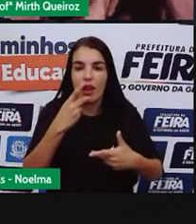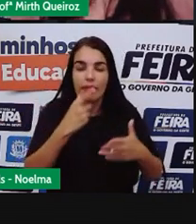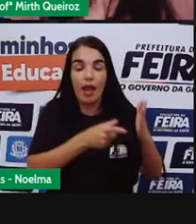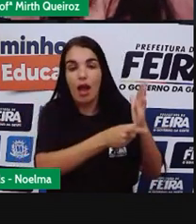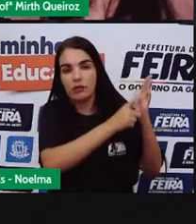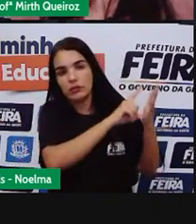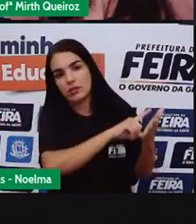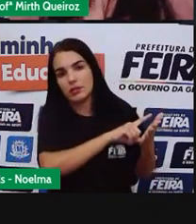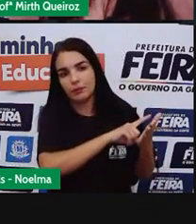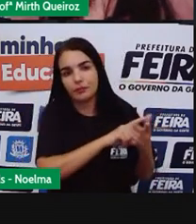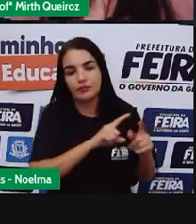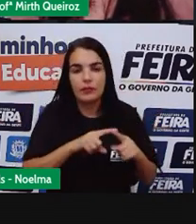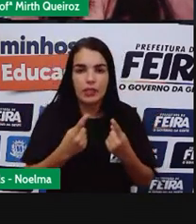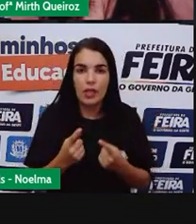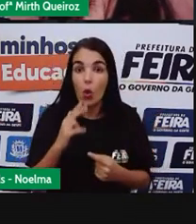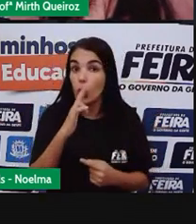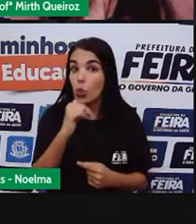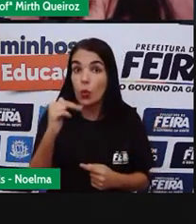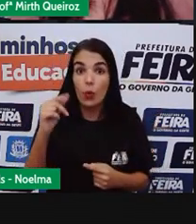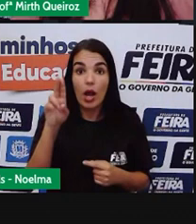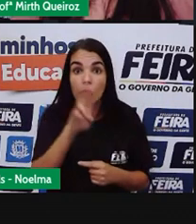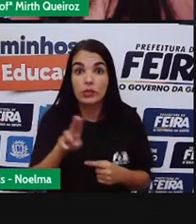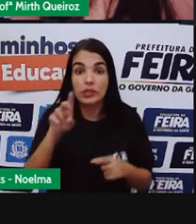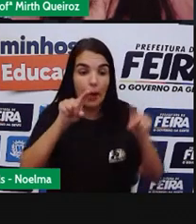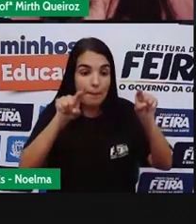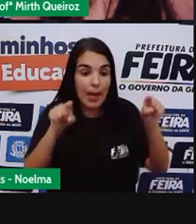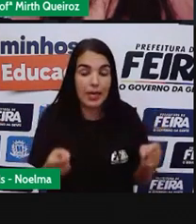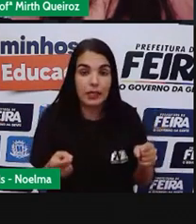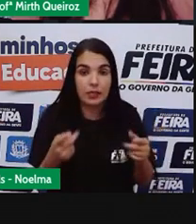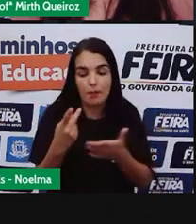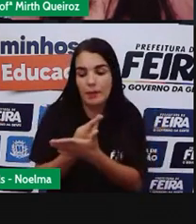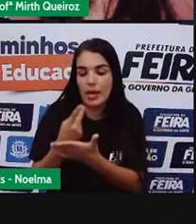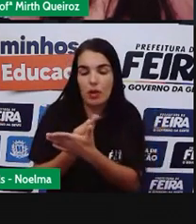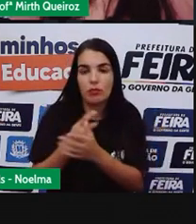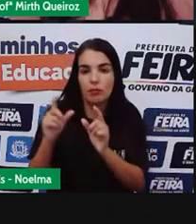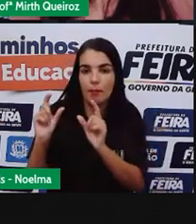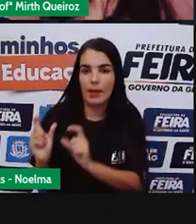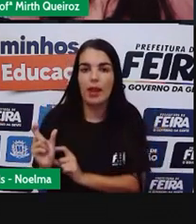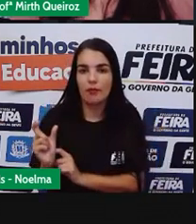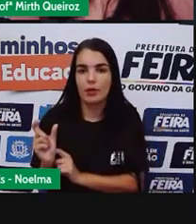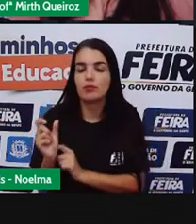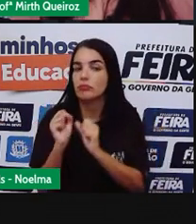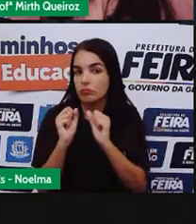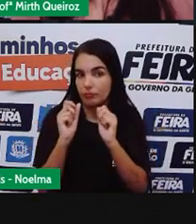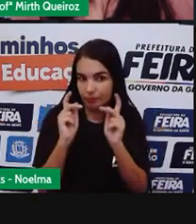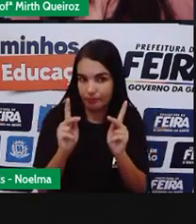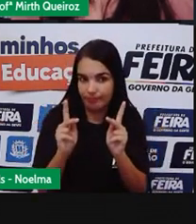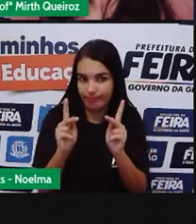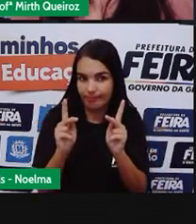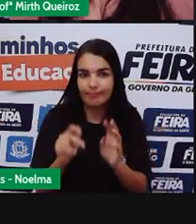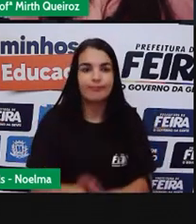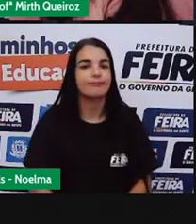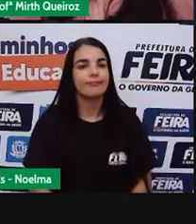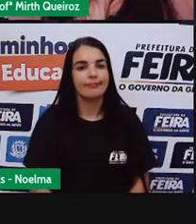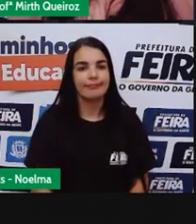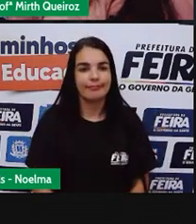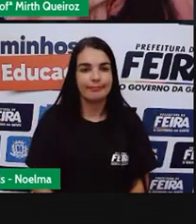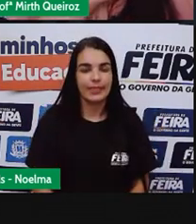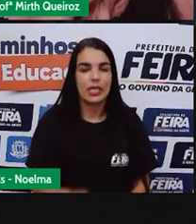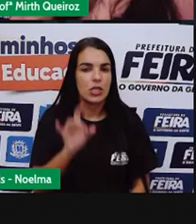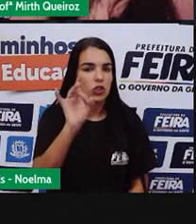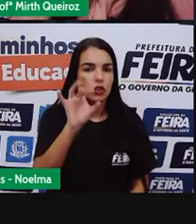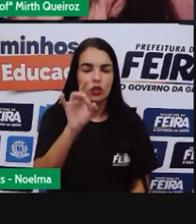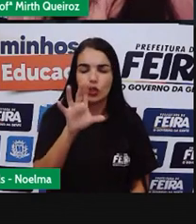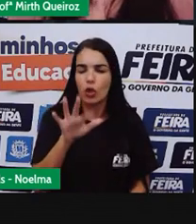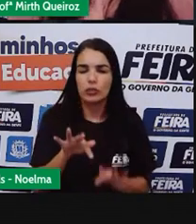Então, nunca utilize parêntese para eliminar um erro de sua redação, certo? Vocês simplesmente